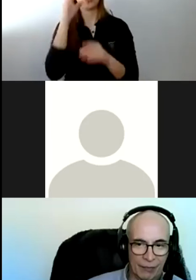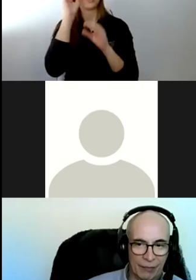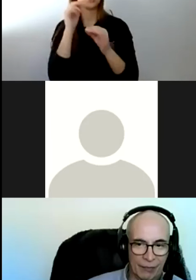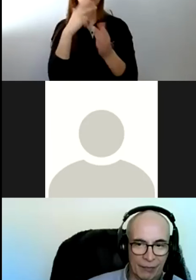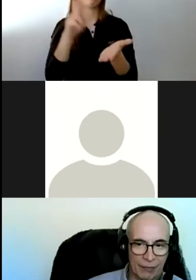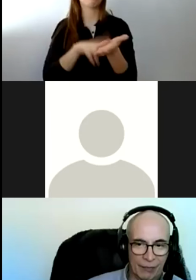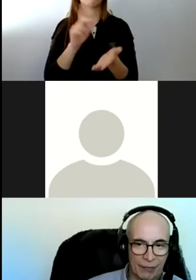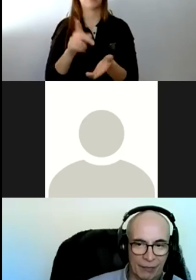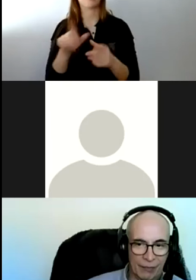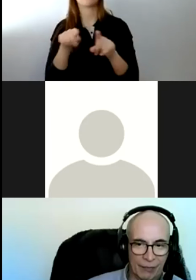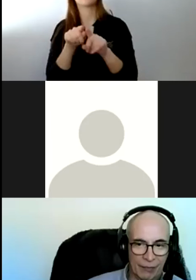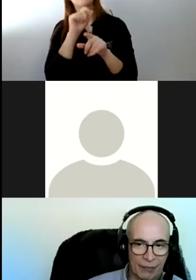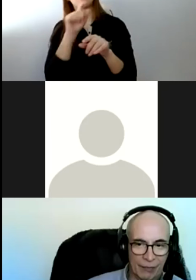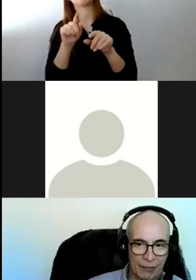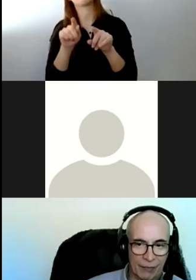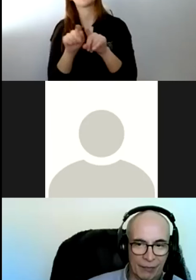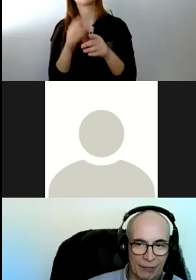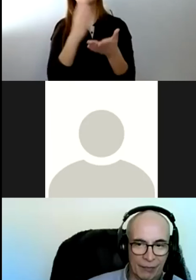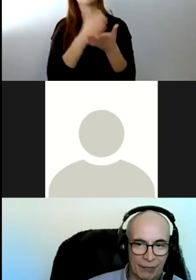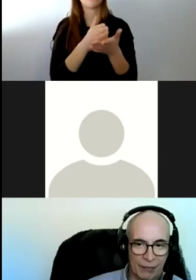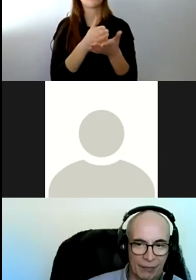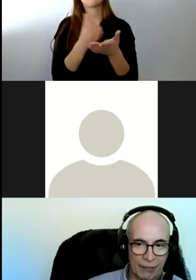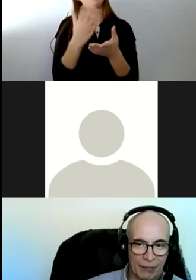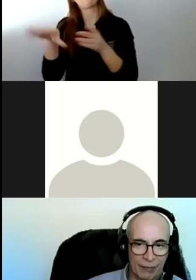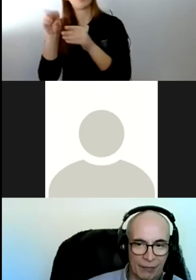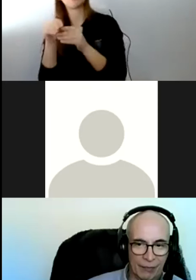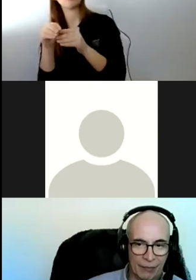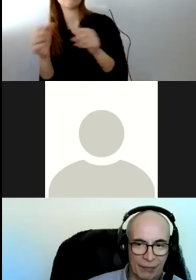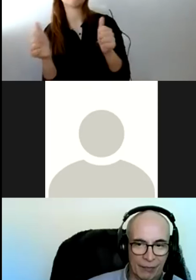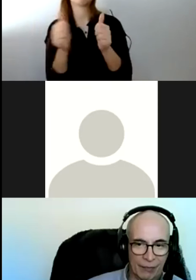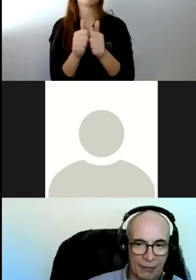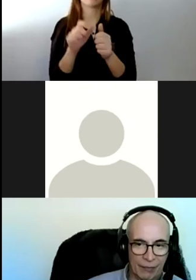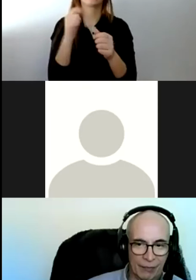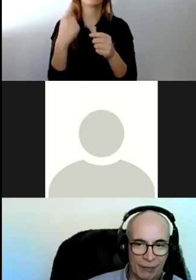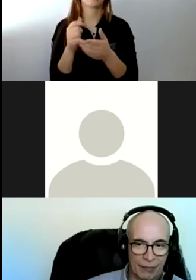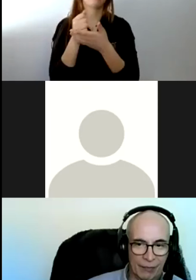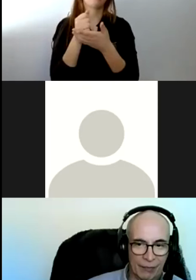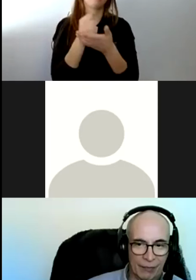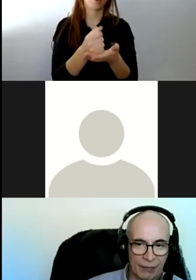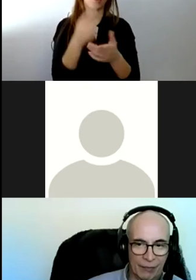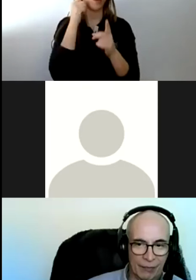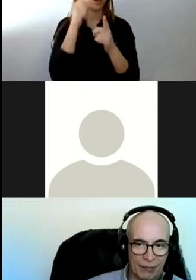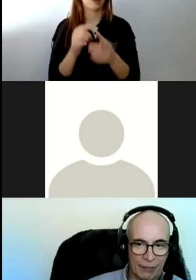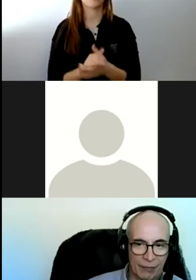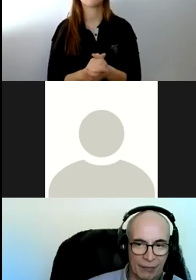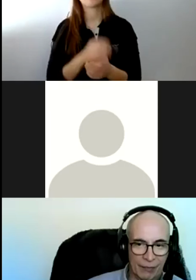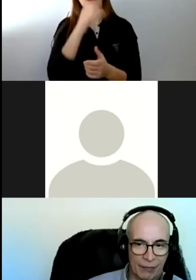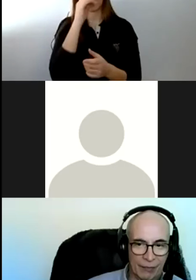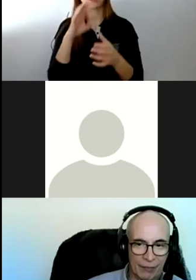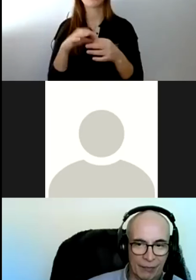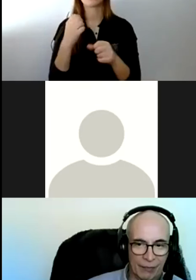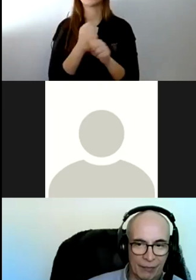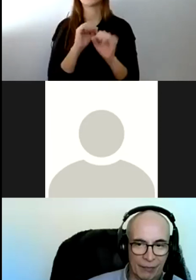da escola, e as instituições de educação especial com apoio do Ministério da Educação. No âmbito da ação social